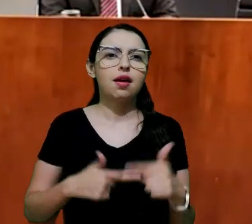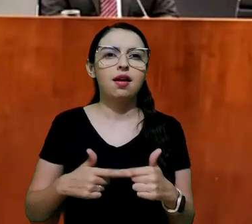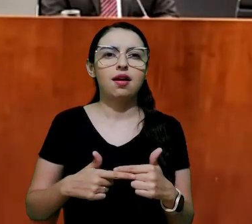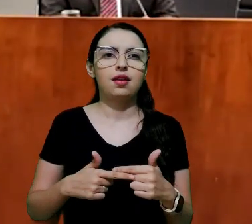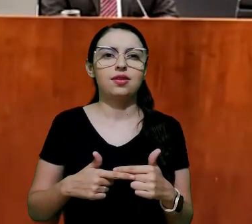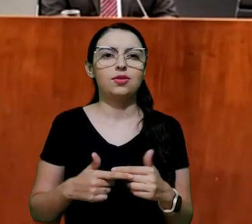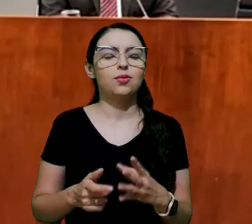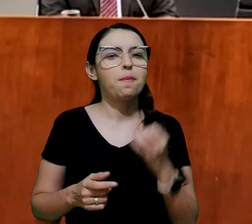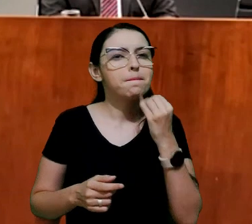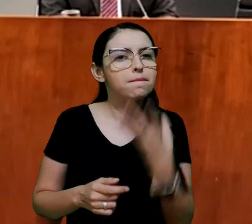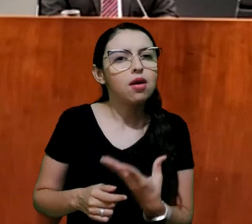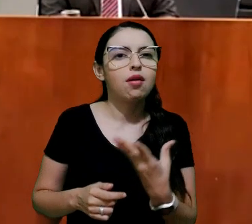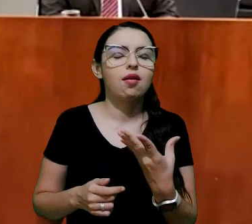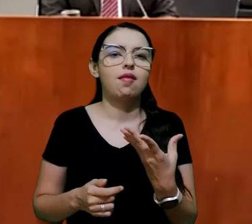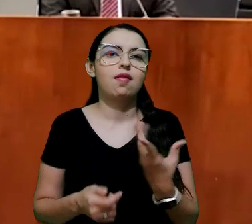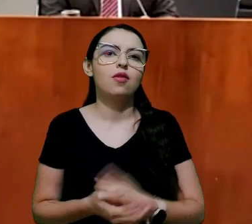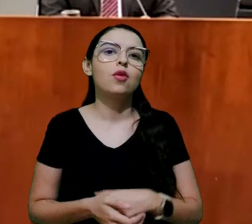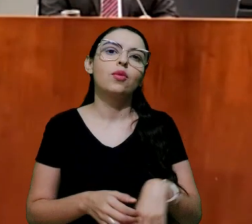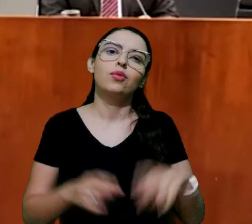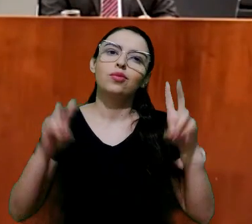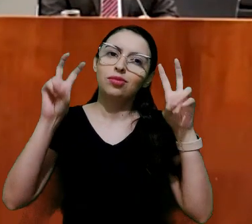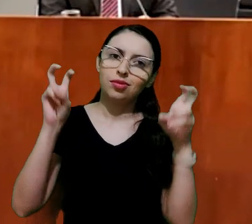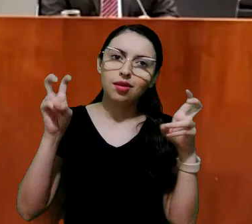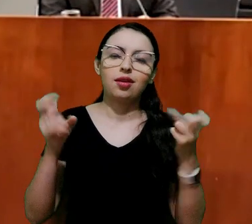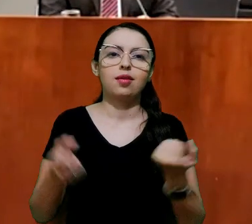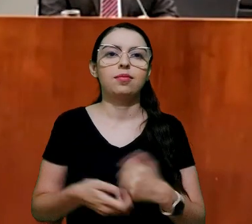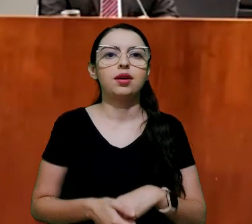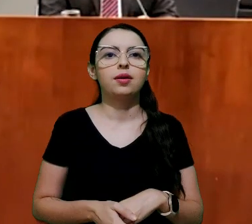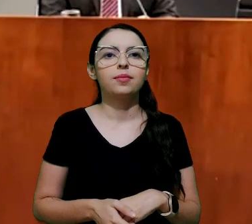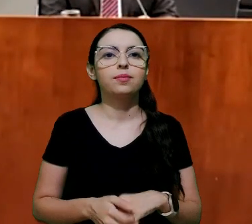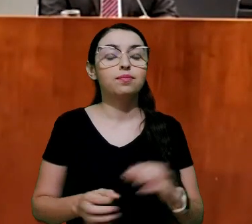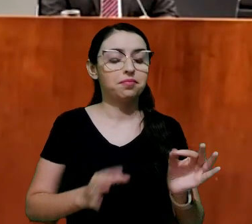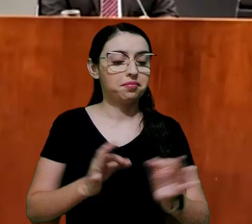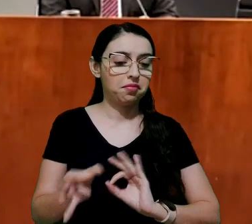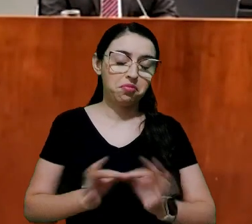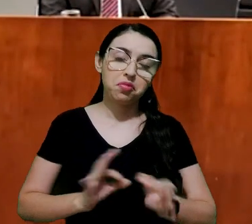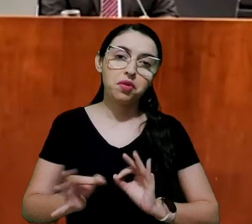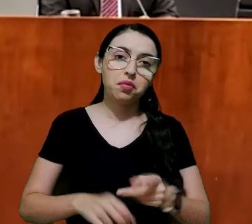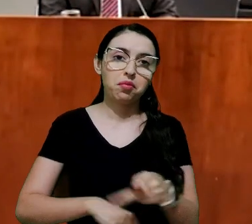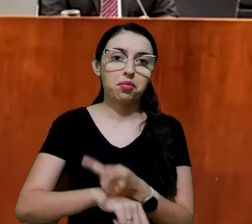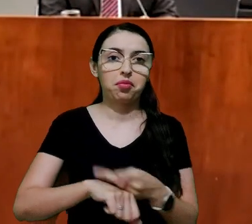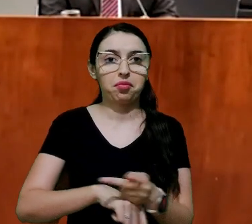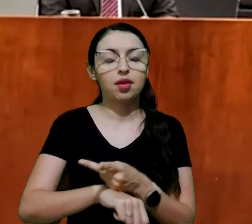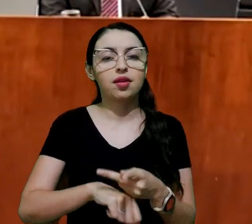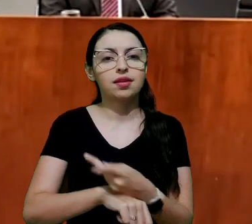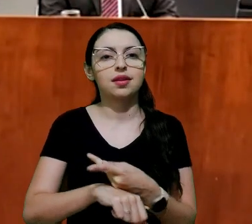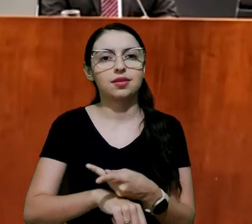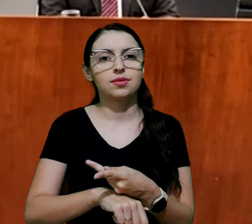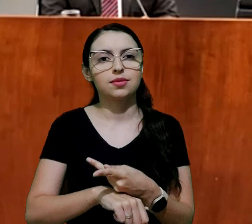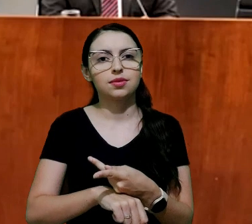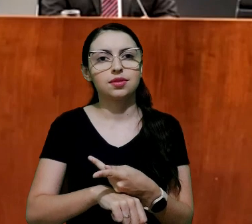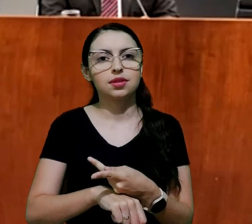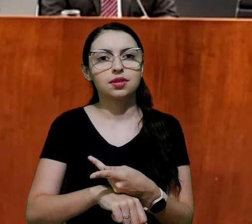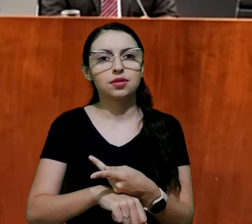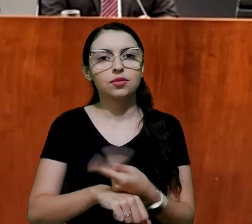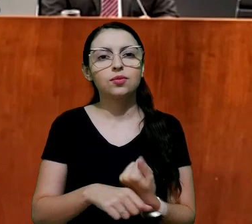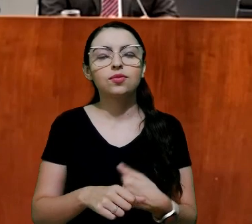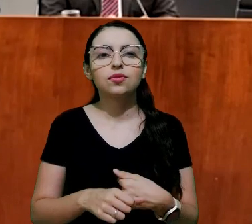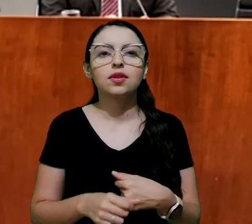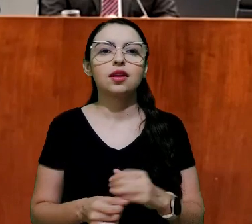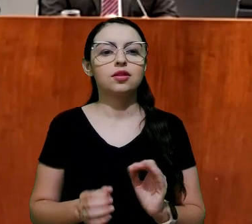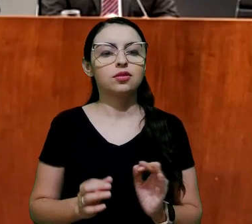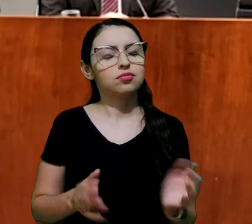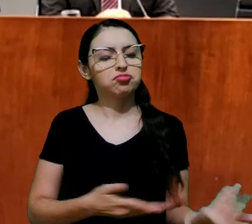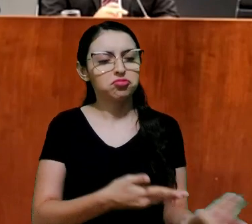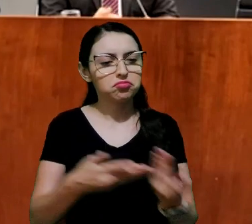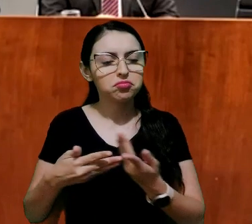aos temas e procurando também voltar a nossa, digamos assim, ao nosso convívio presencial,